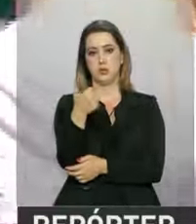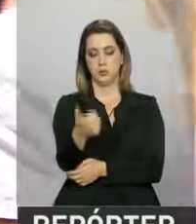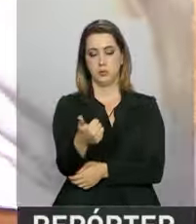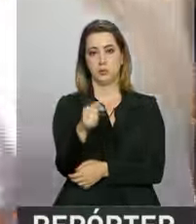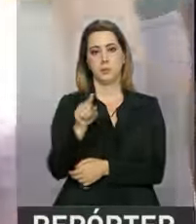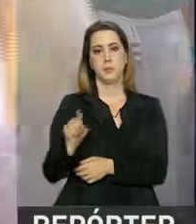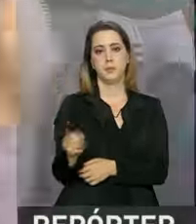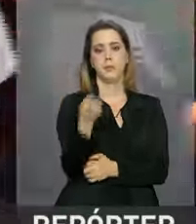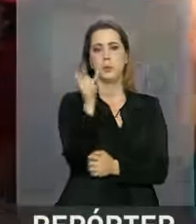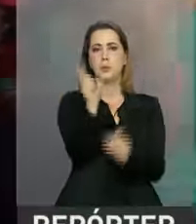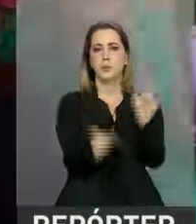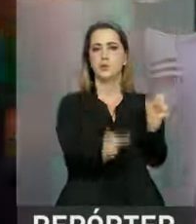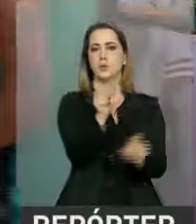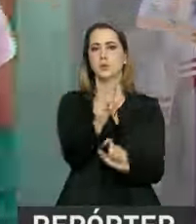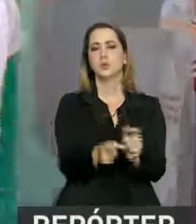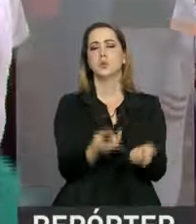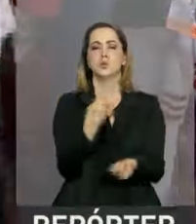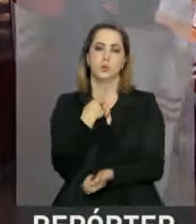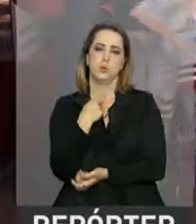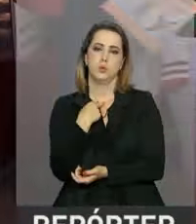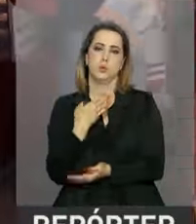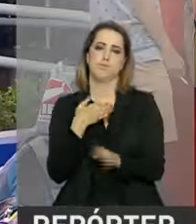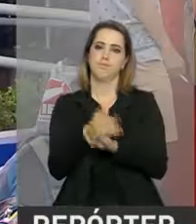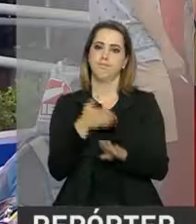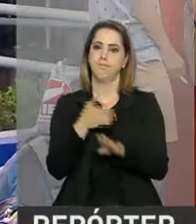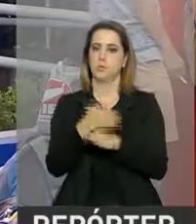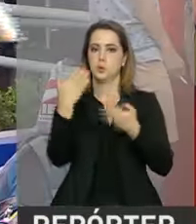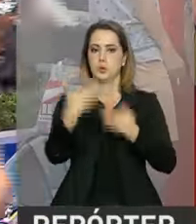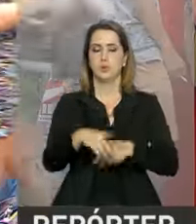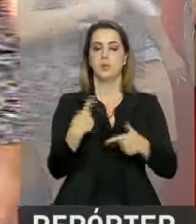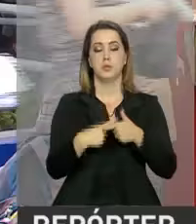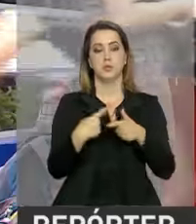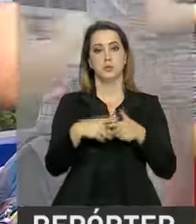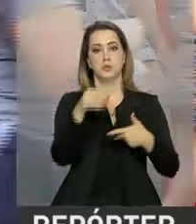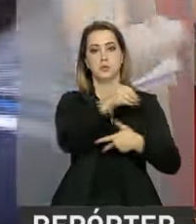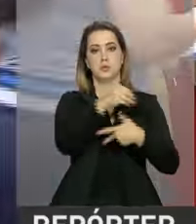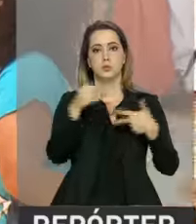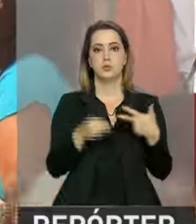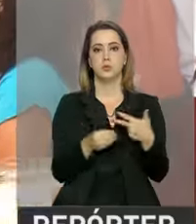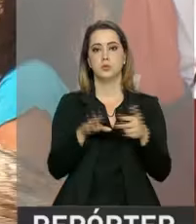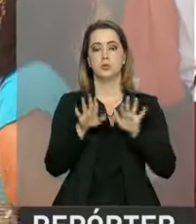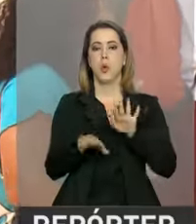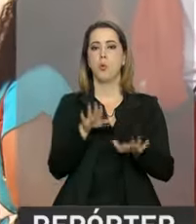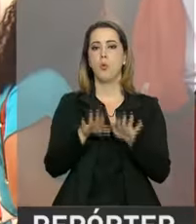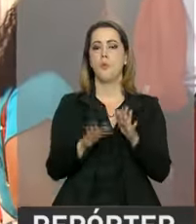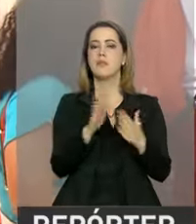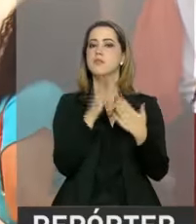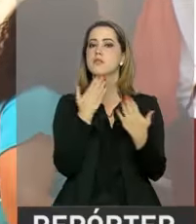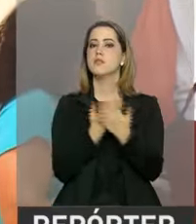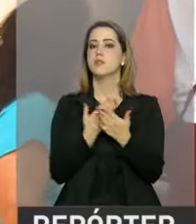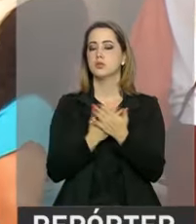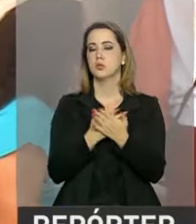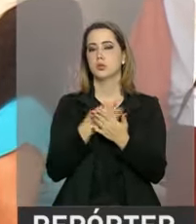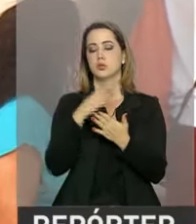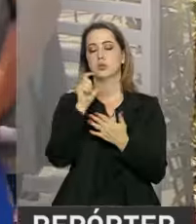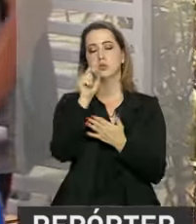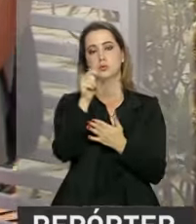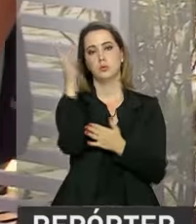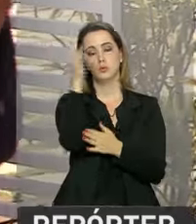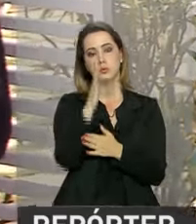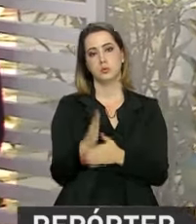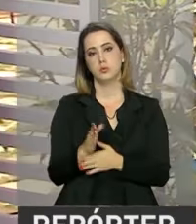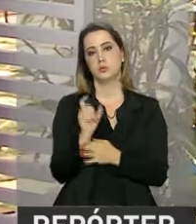271.000 candidatos que não puderam fazer as provas por conta da ocupação de algumas escolas no país o resultado final será